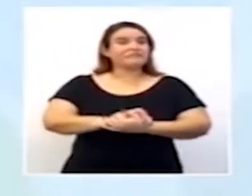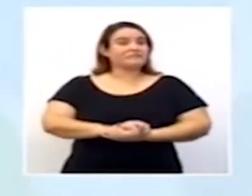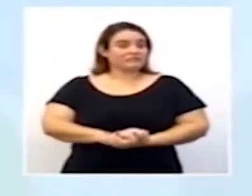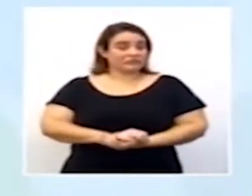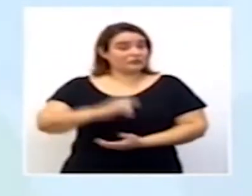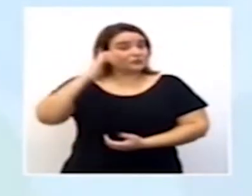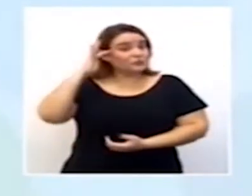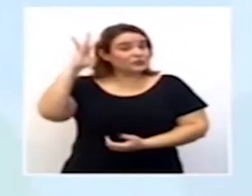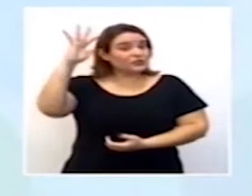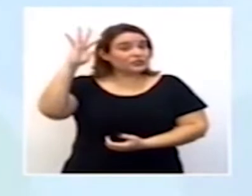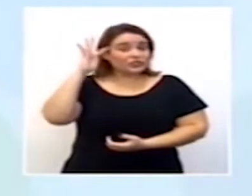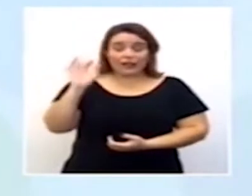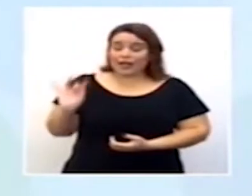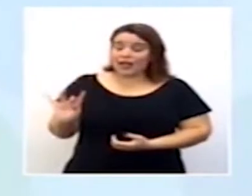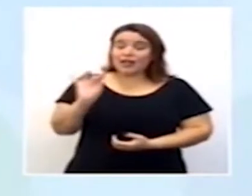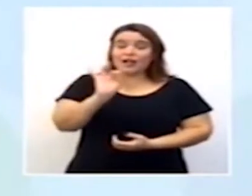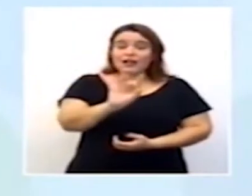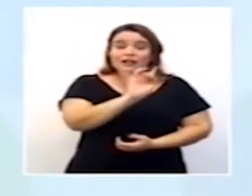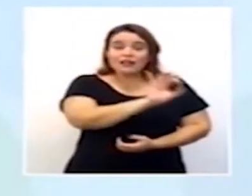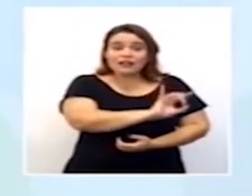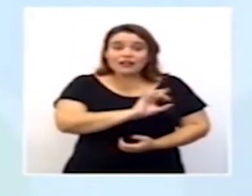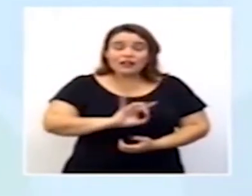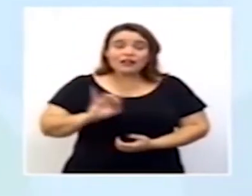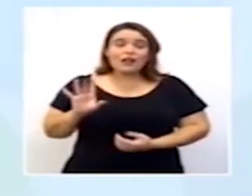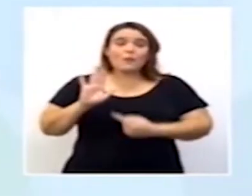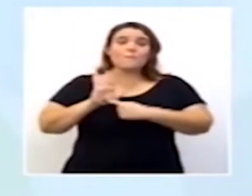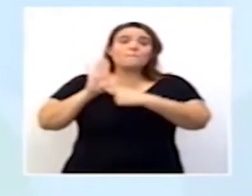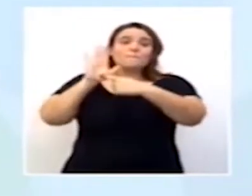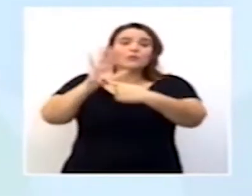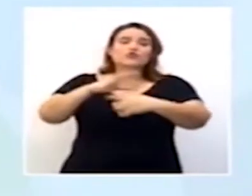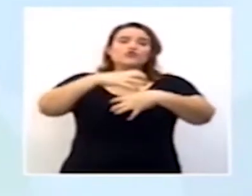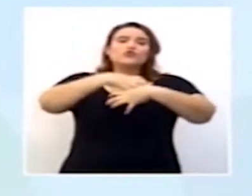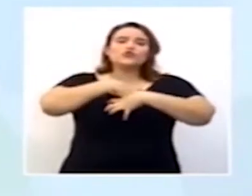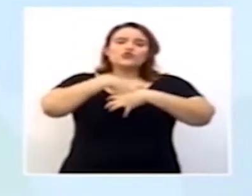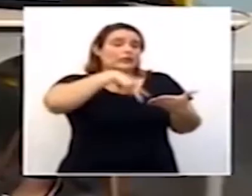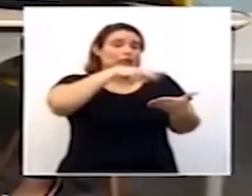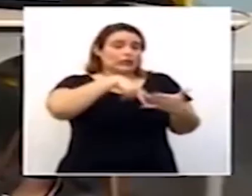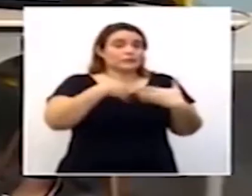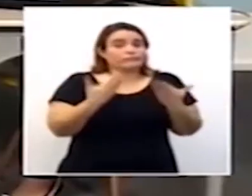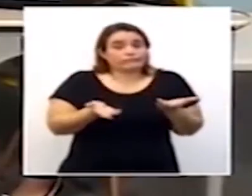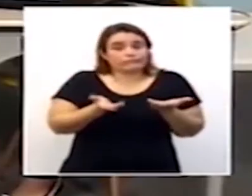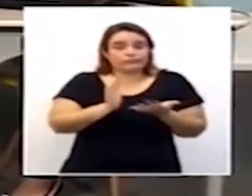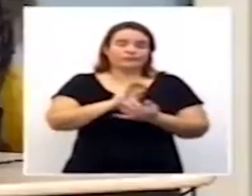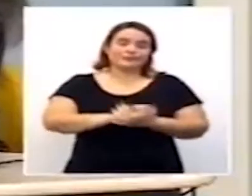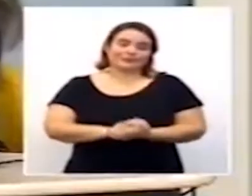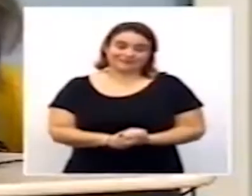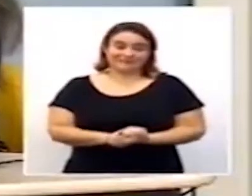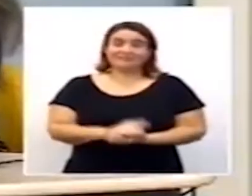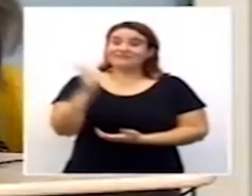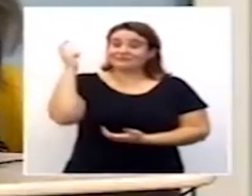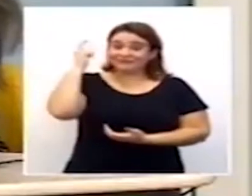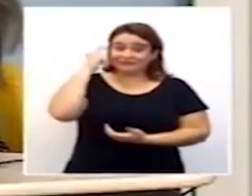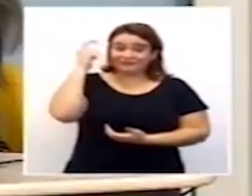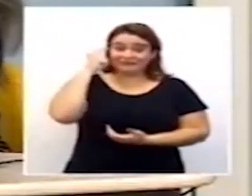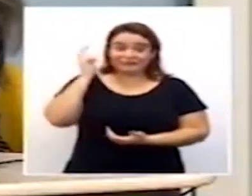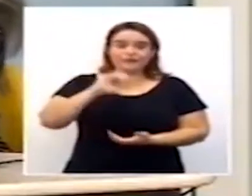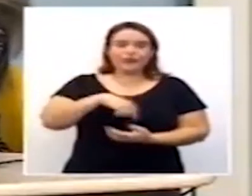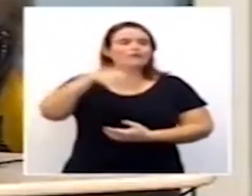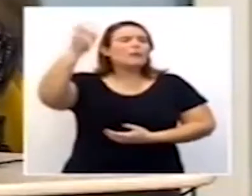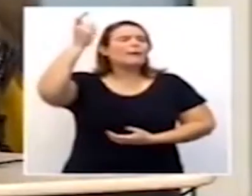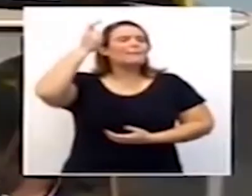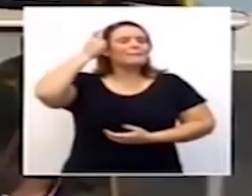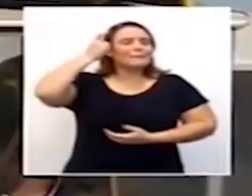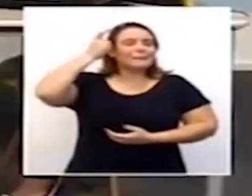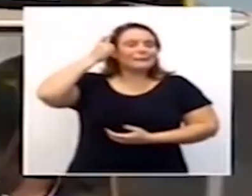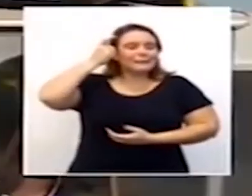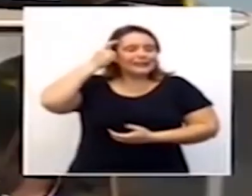cada balão simbolize a maneira de falar de diferentes indivíduos Mas vamos pensar um pouquinho então a junção